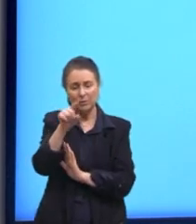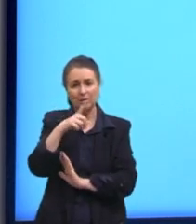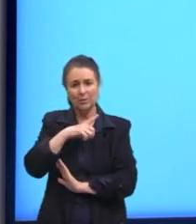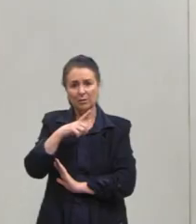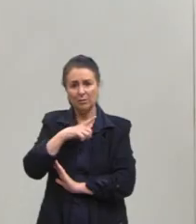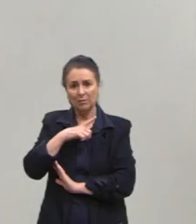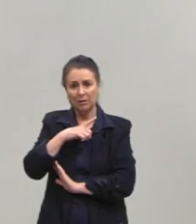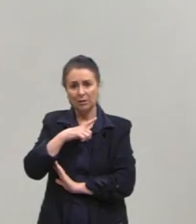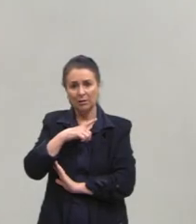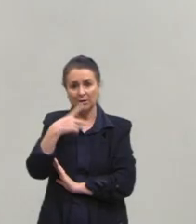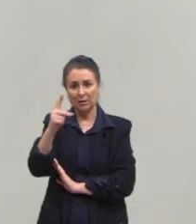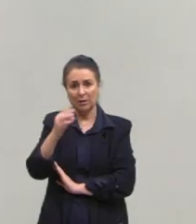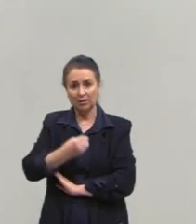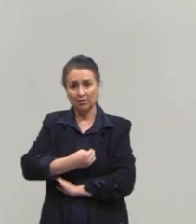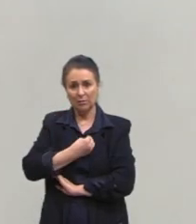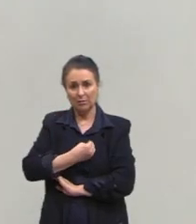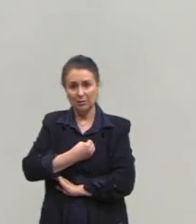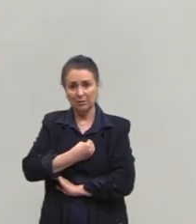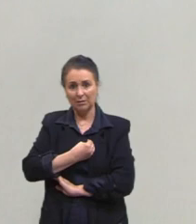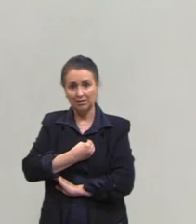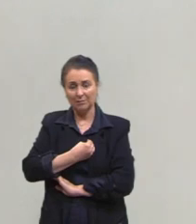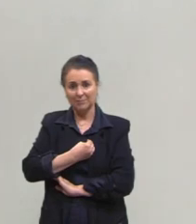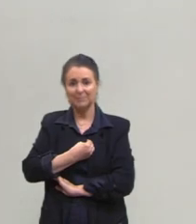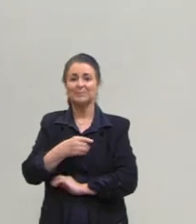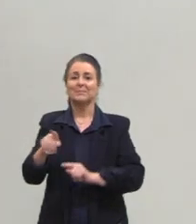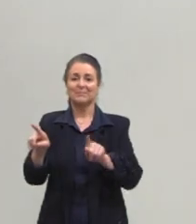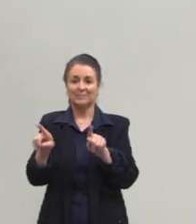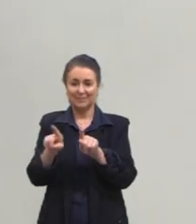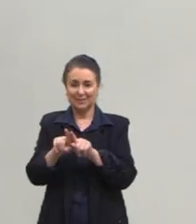na tua vida? E é sobre isso também que a